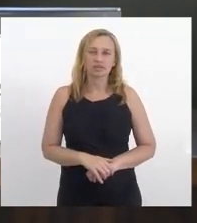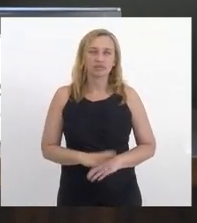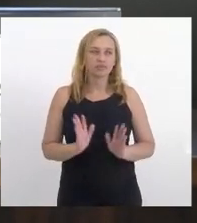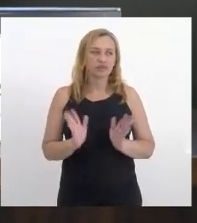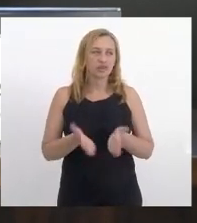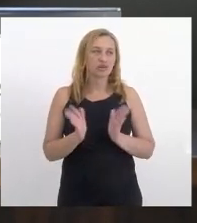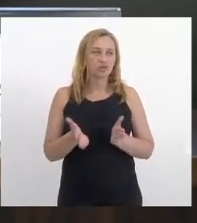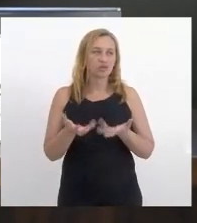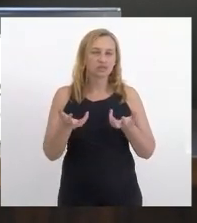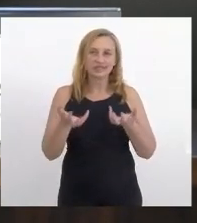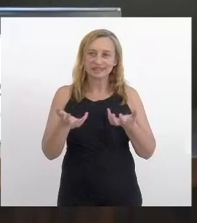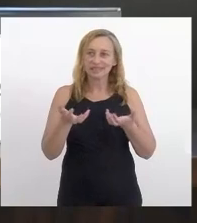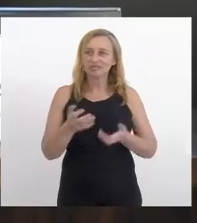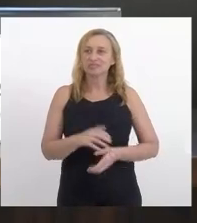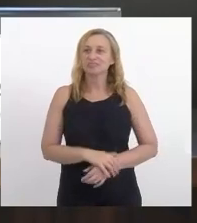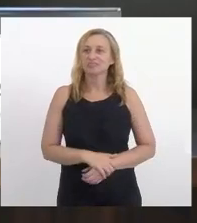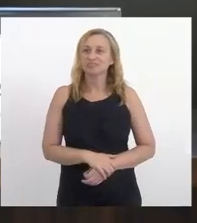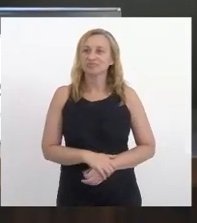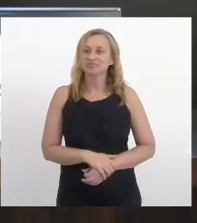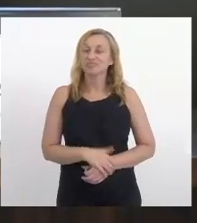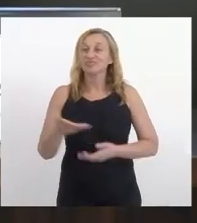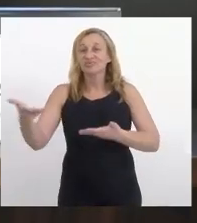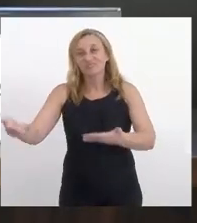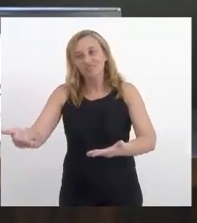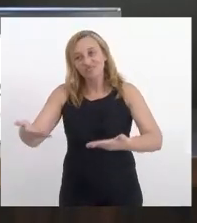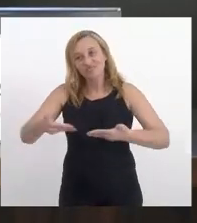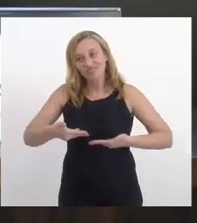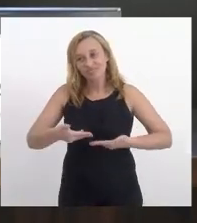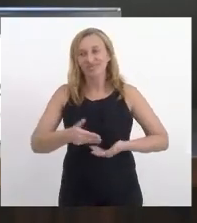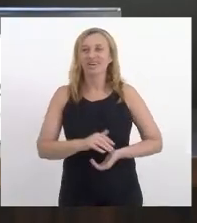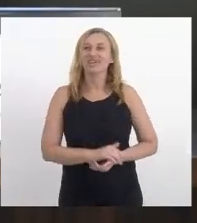Agora eu queria convidar